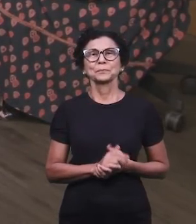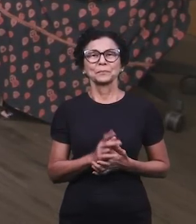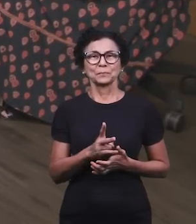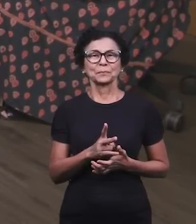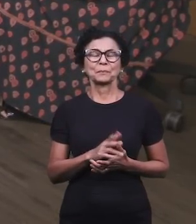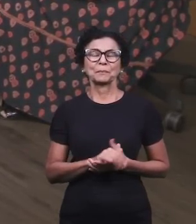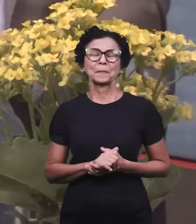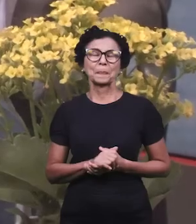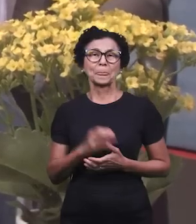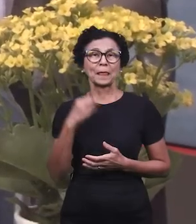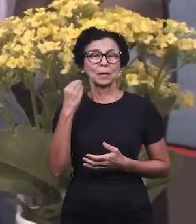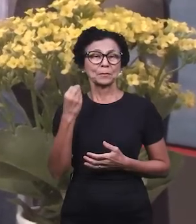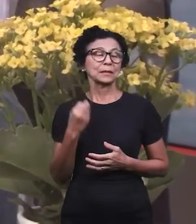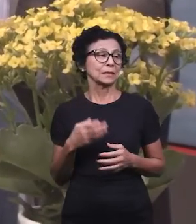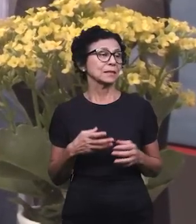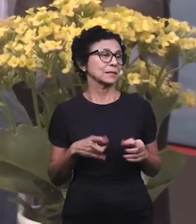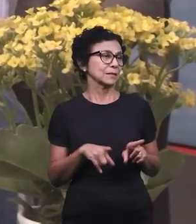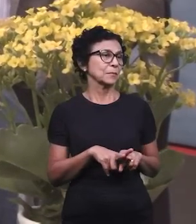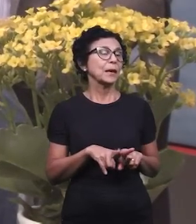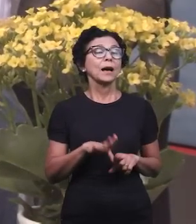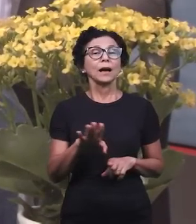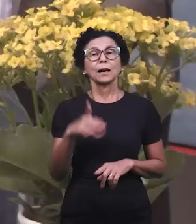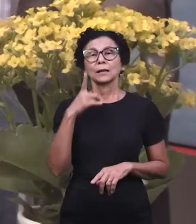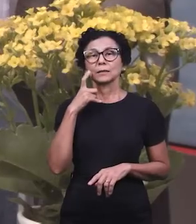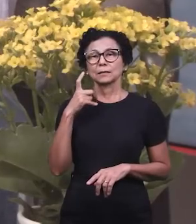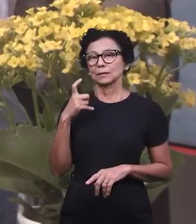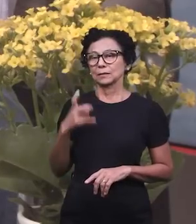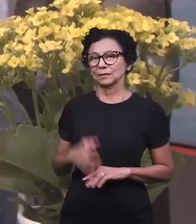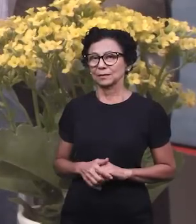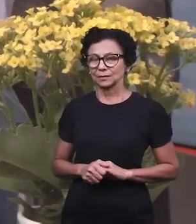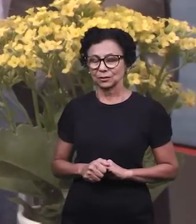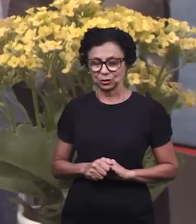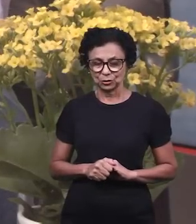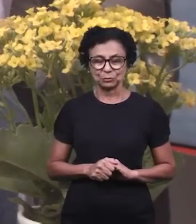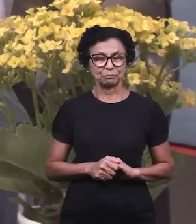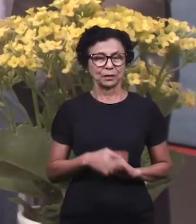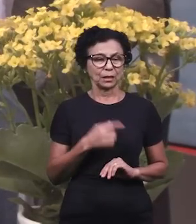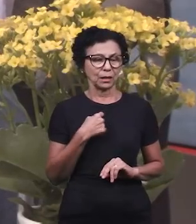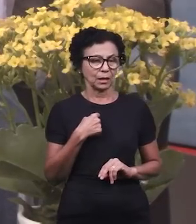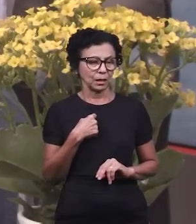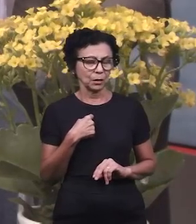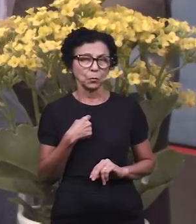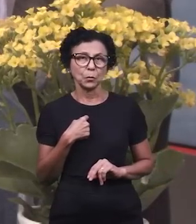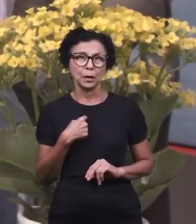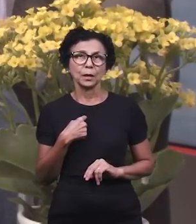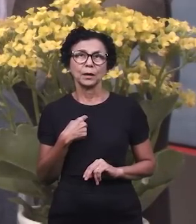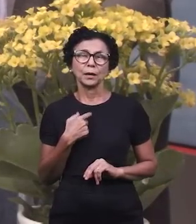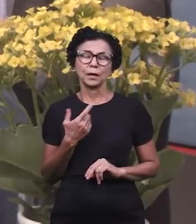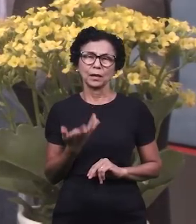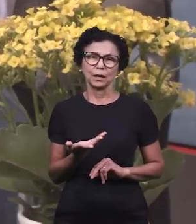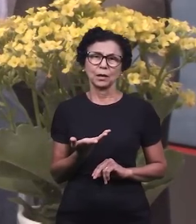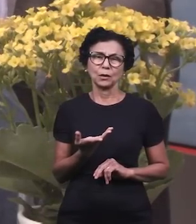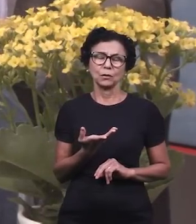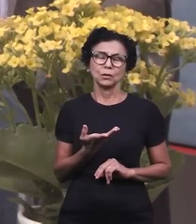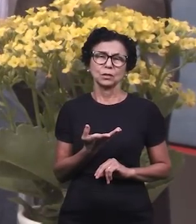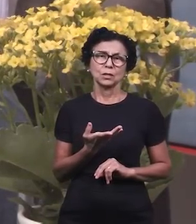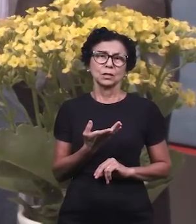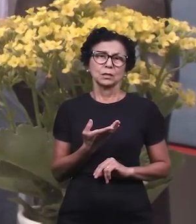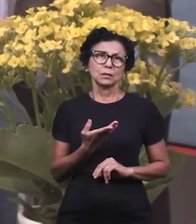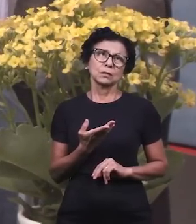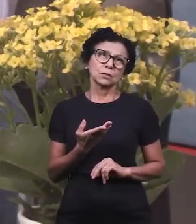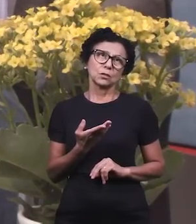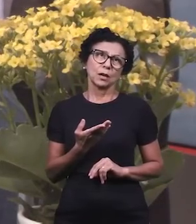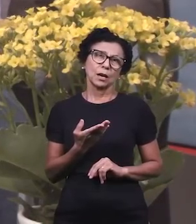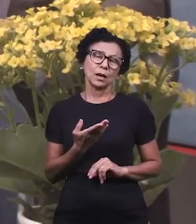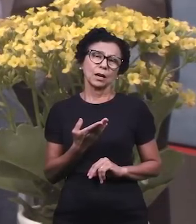interessante, eu já até trouxe essa experiência num outro episódio, não é, aqui desse programa.